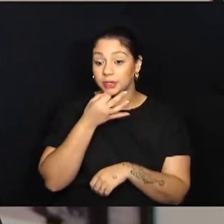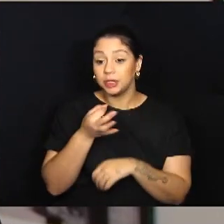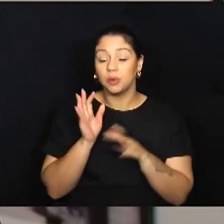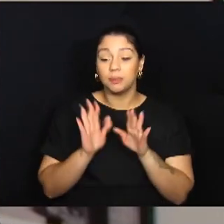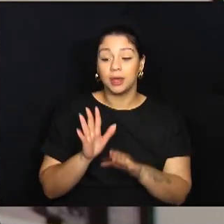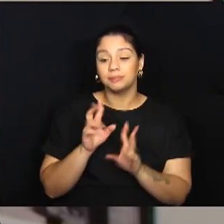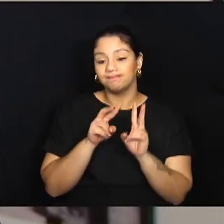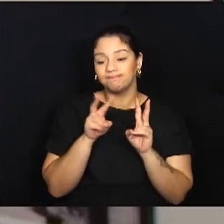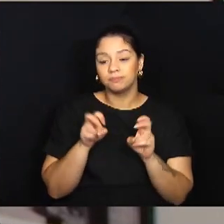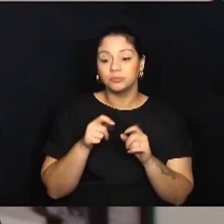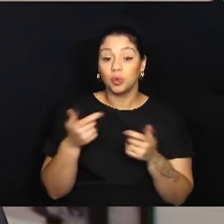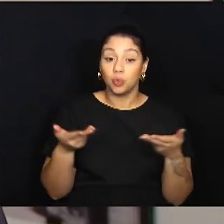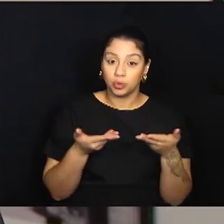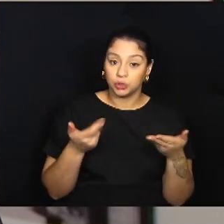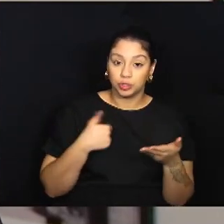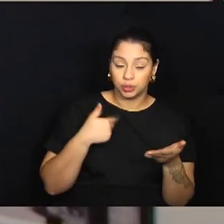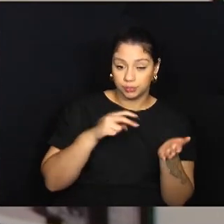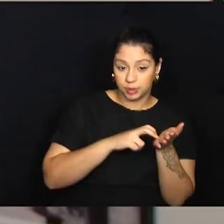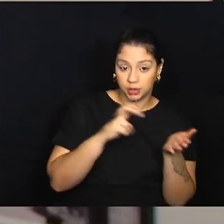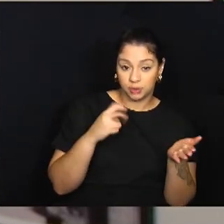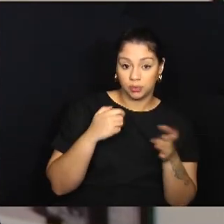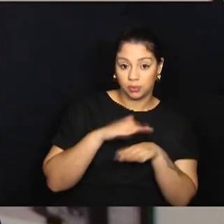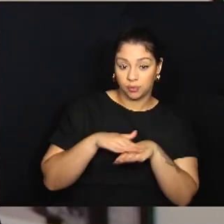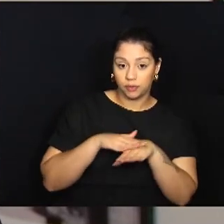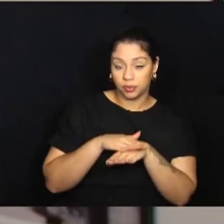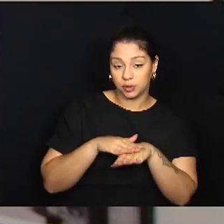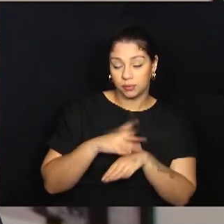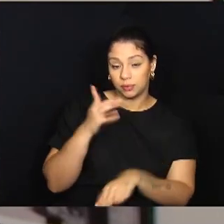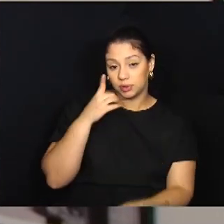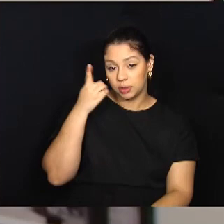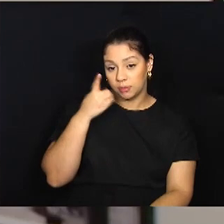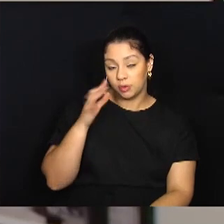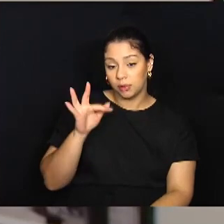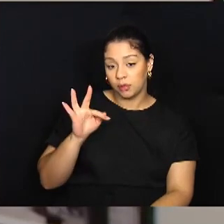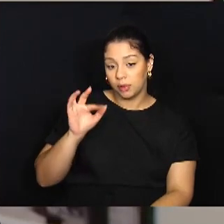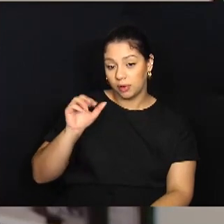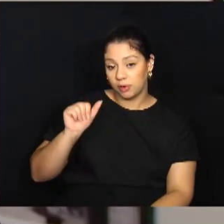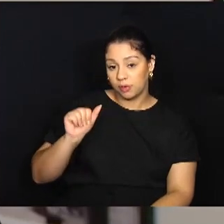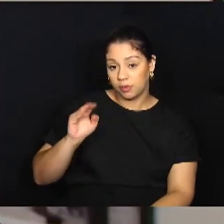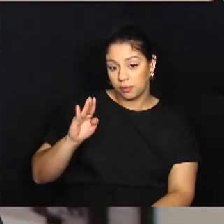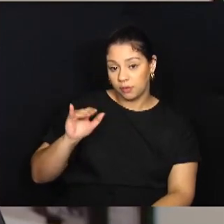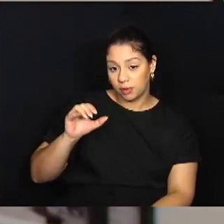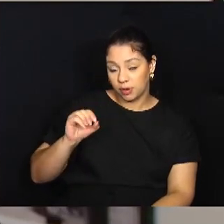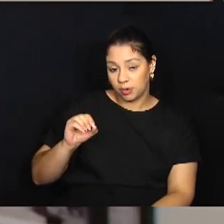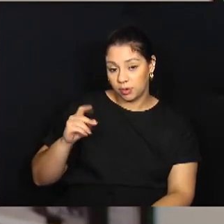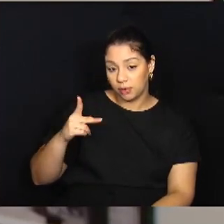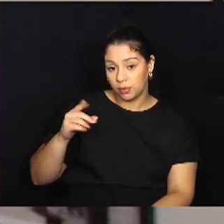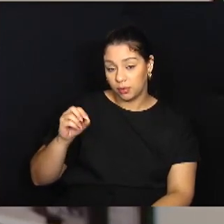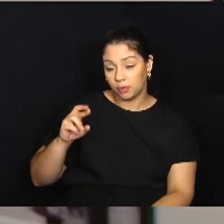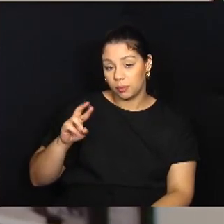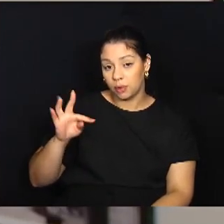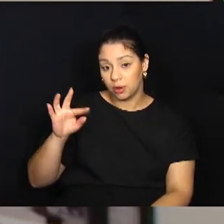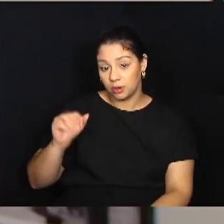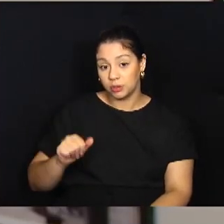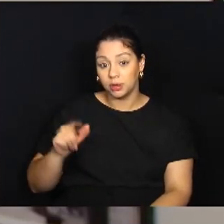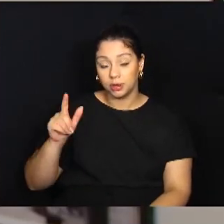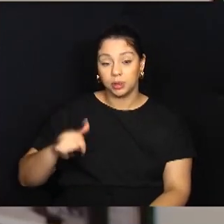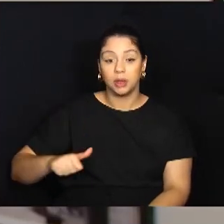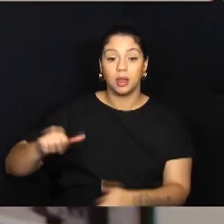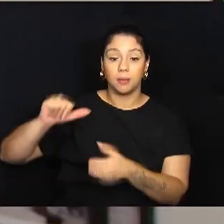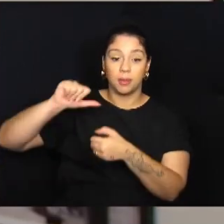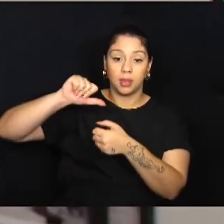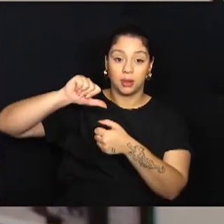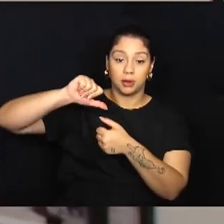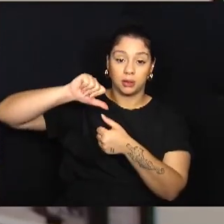a seguinte. Eu falei hoje de manhã com o deputado Fábio Porta, que foi eleito pela América do Sul como nosso